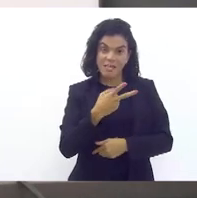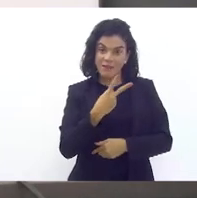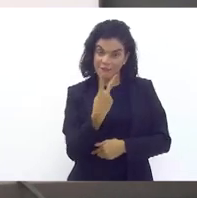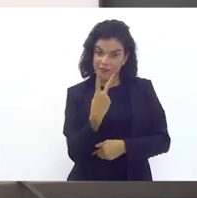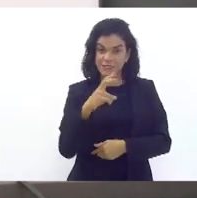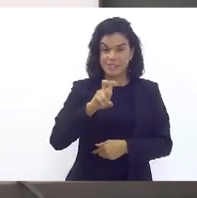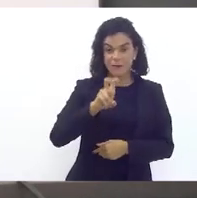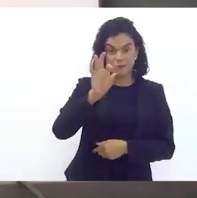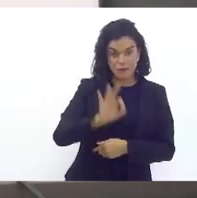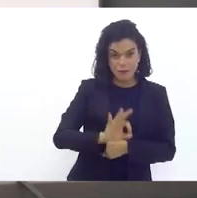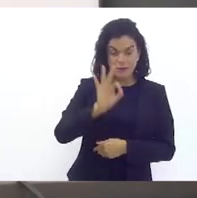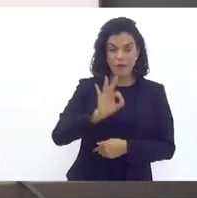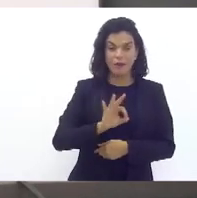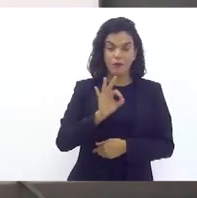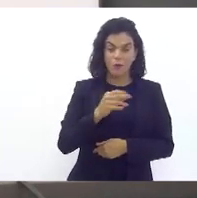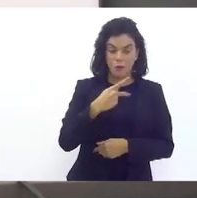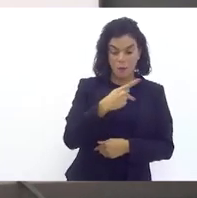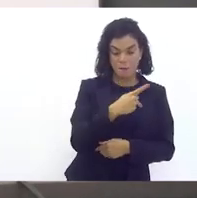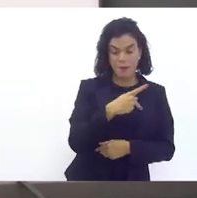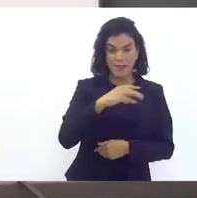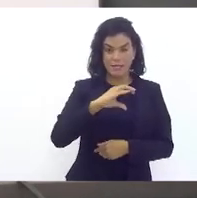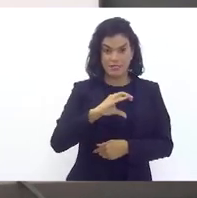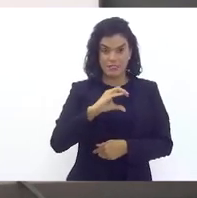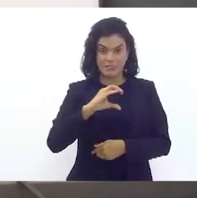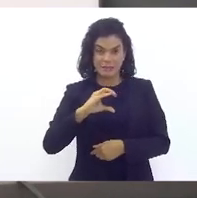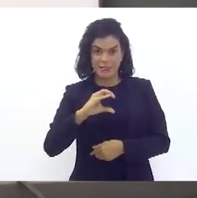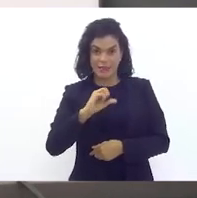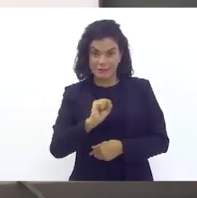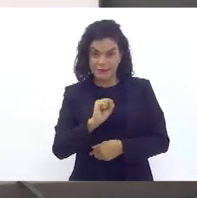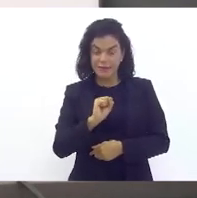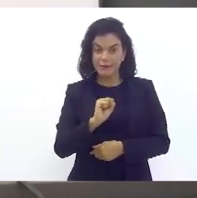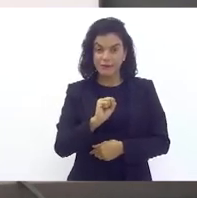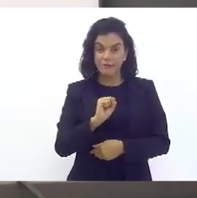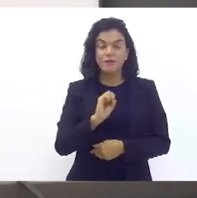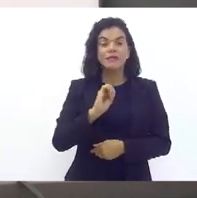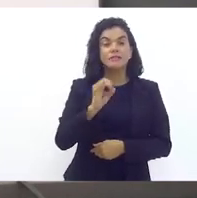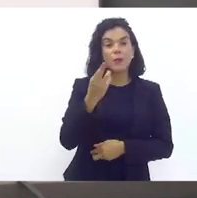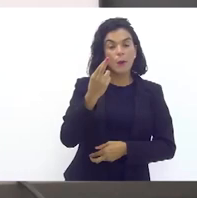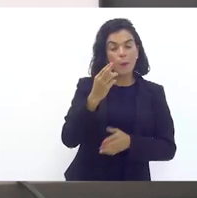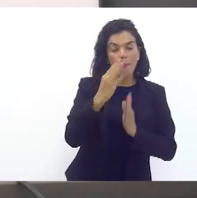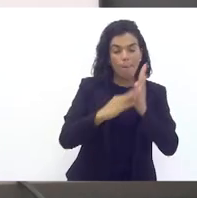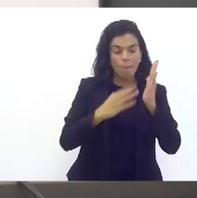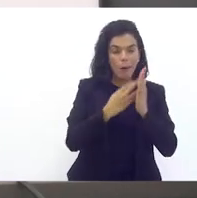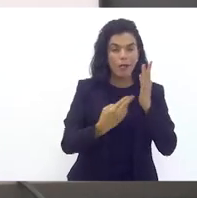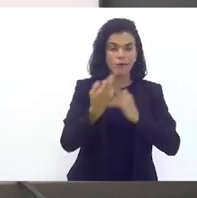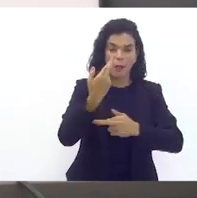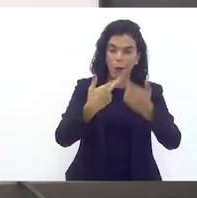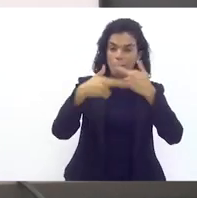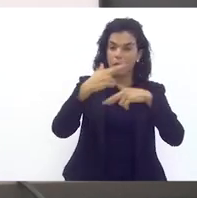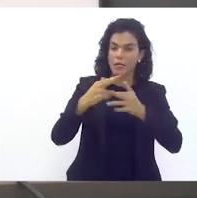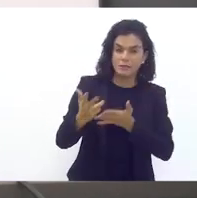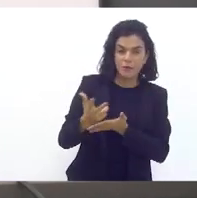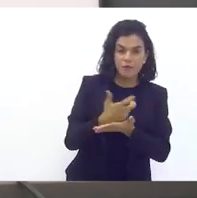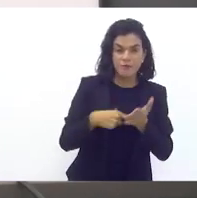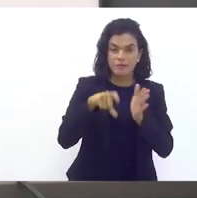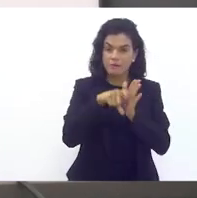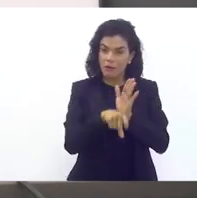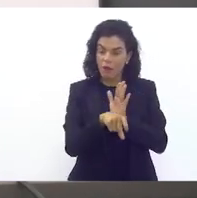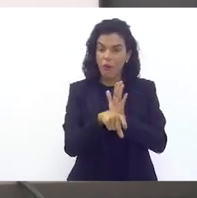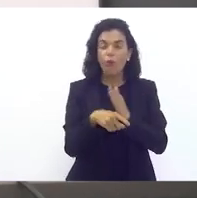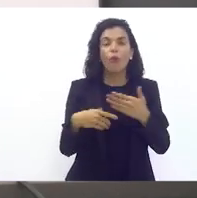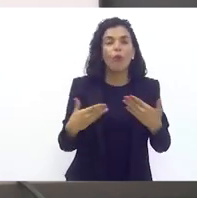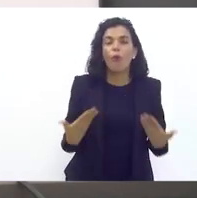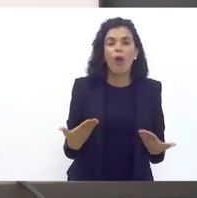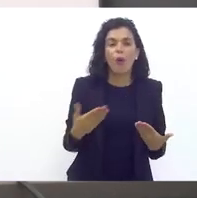de trabalho, num PCSS que não está sendo efetivado, e se o plano de recuperação fiscal não é obstáculo, a gente precisa saber